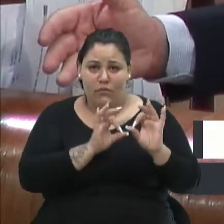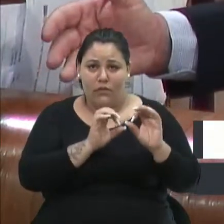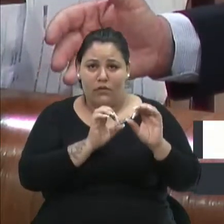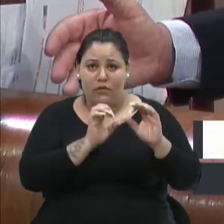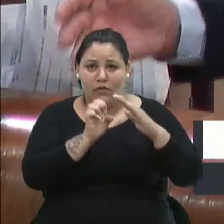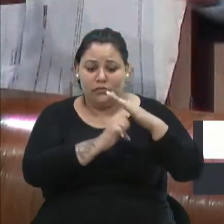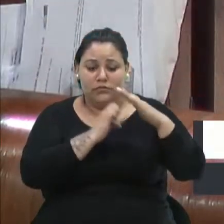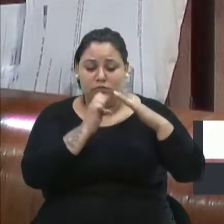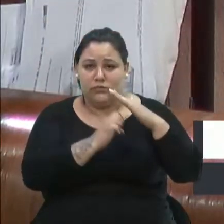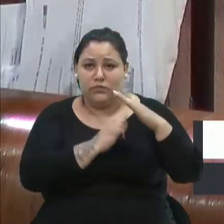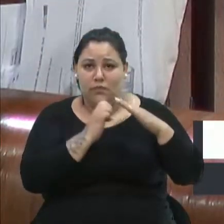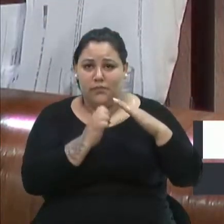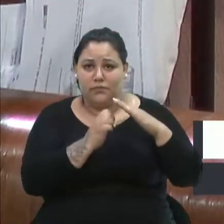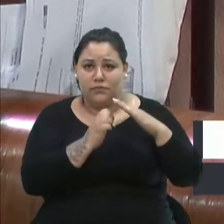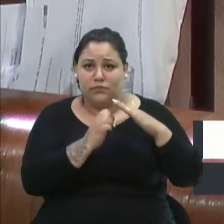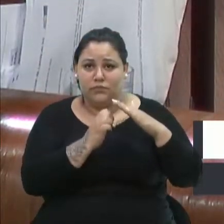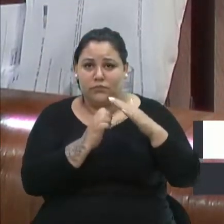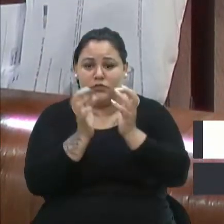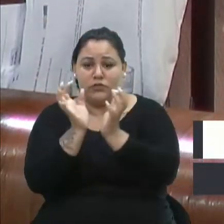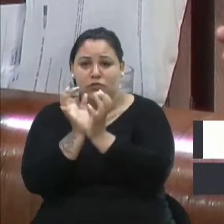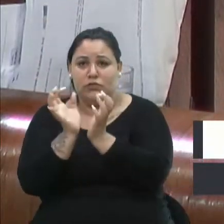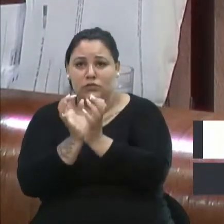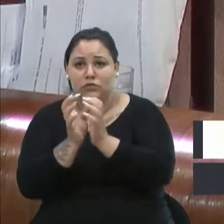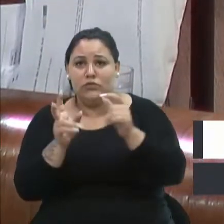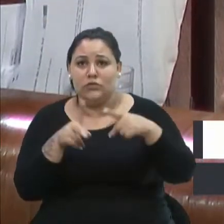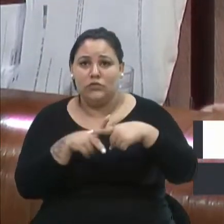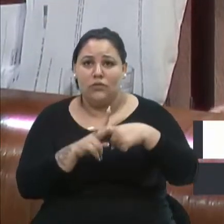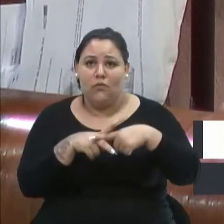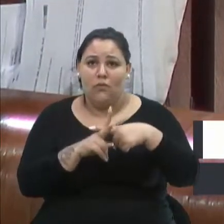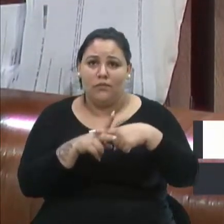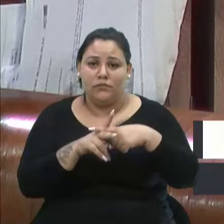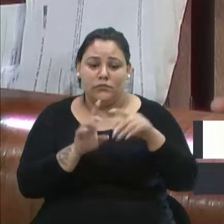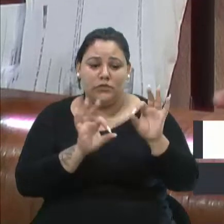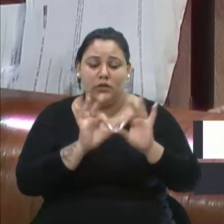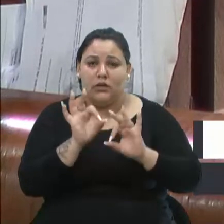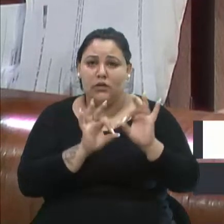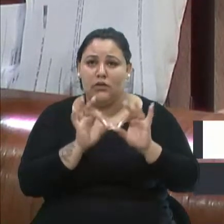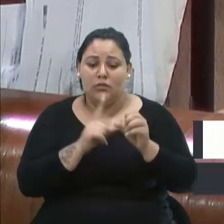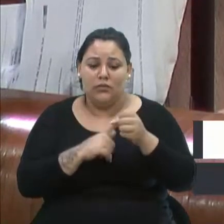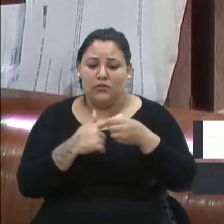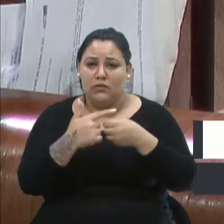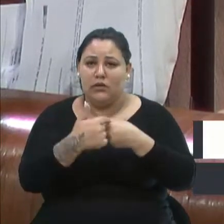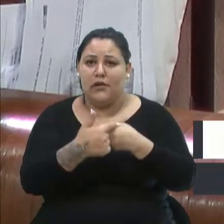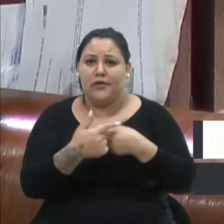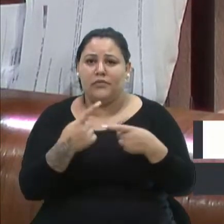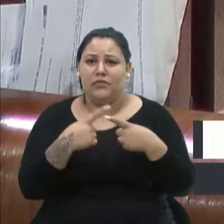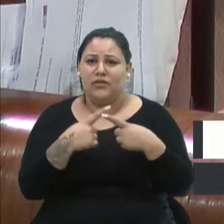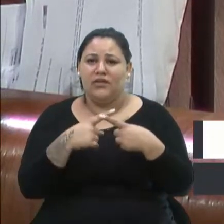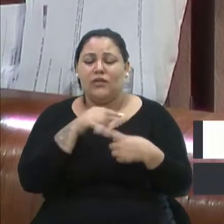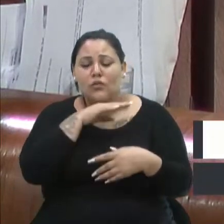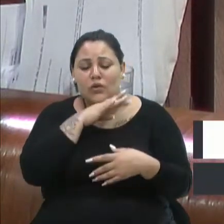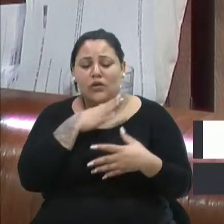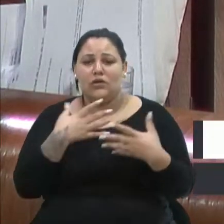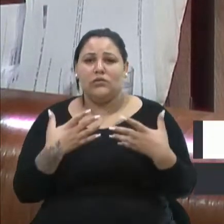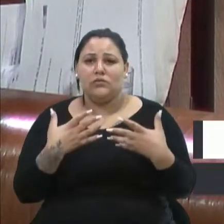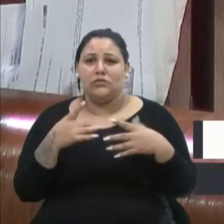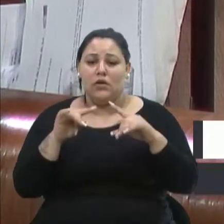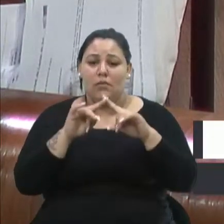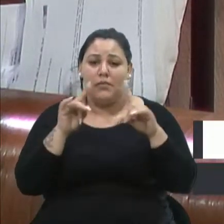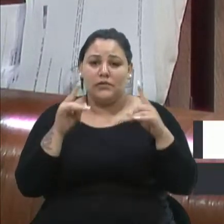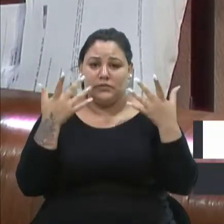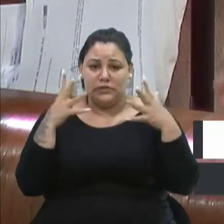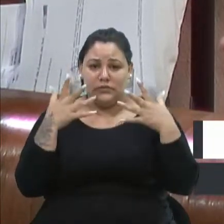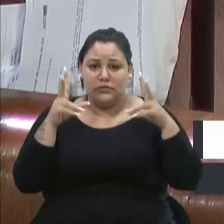certo na licitação, e que a equipe de manutenção recoloque os paralelepípedos da cidade, não dá mais. Mas parabéns pelo